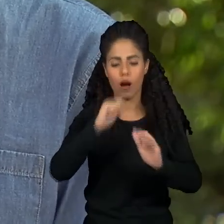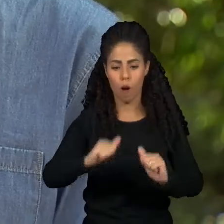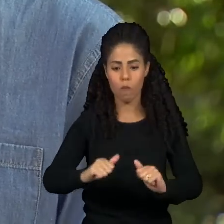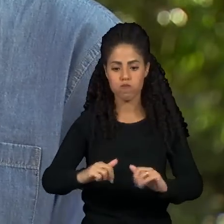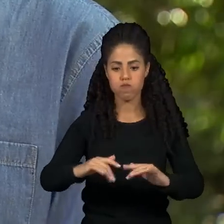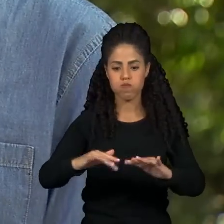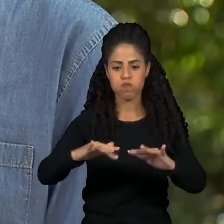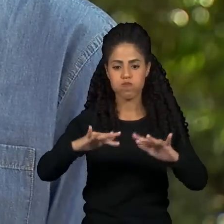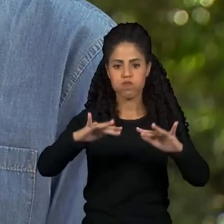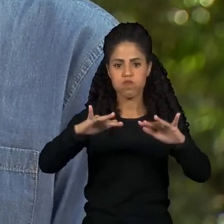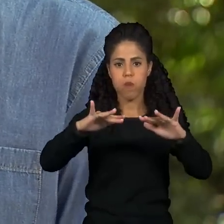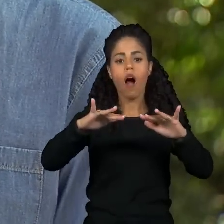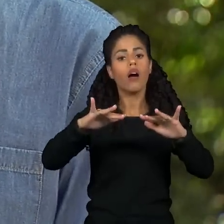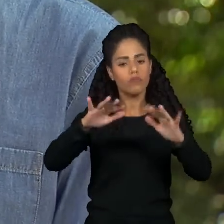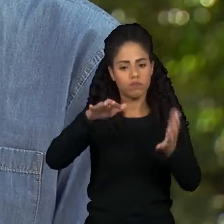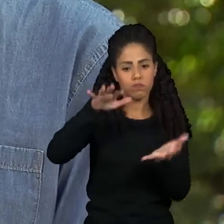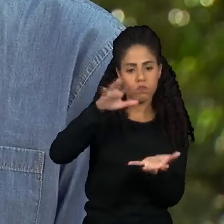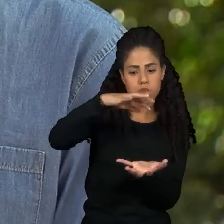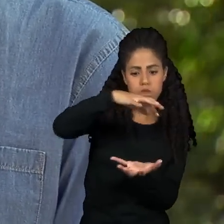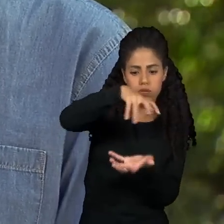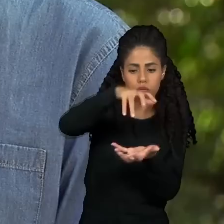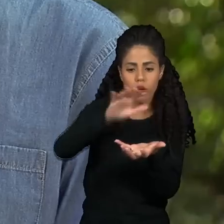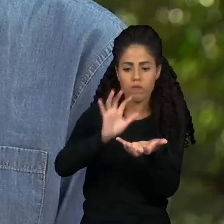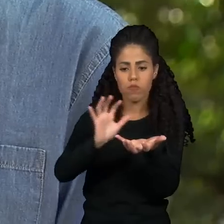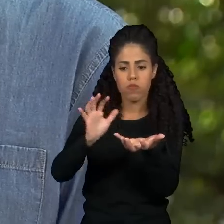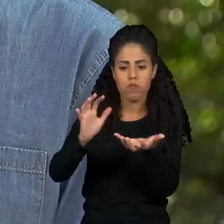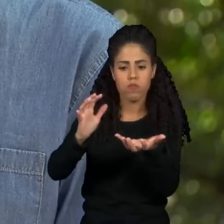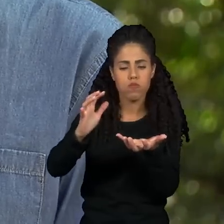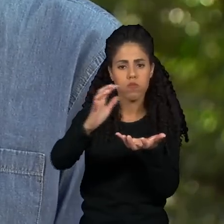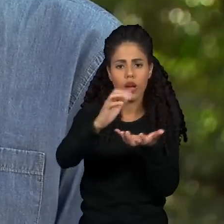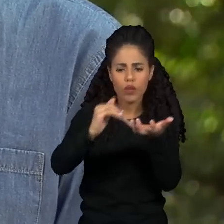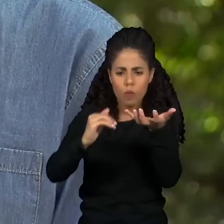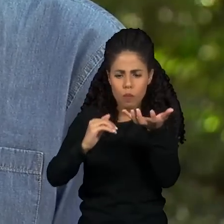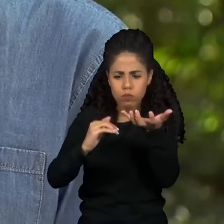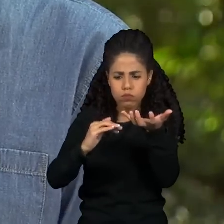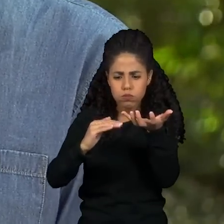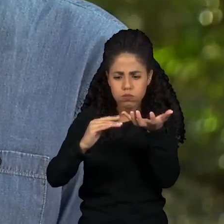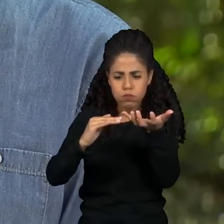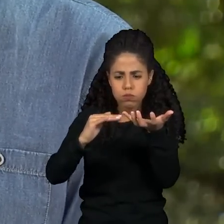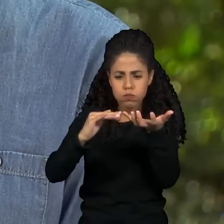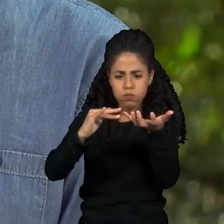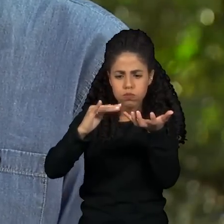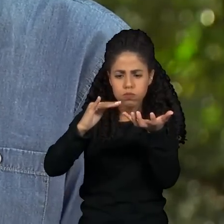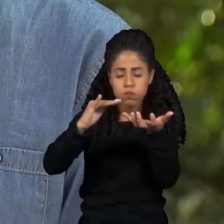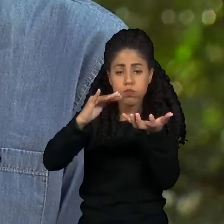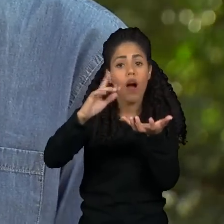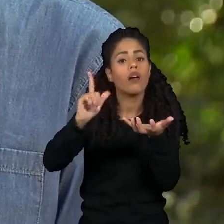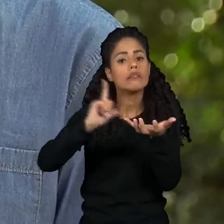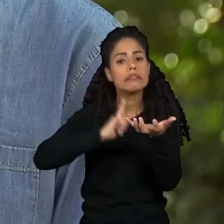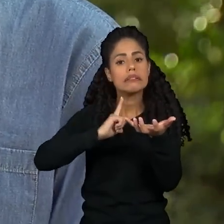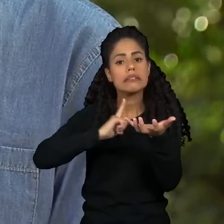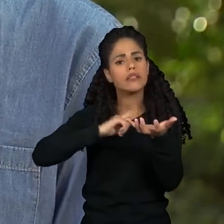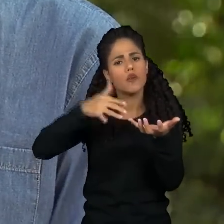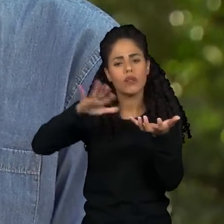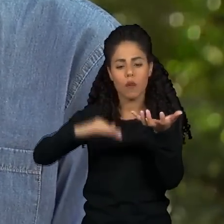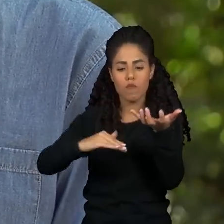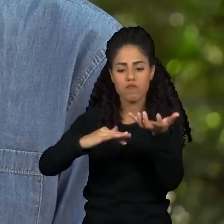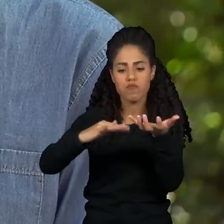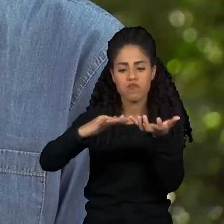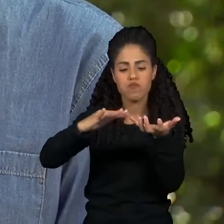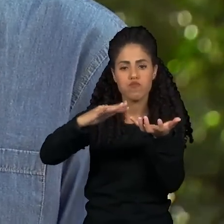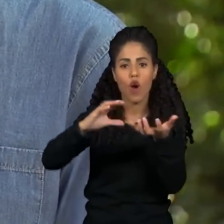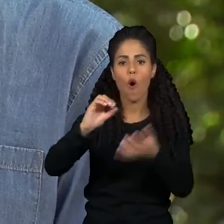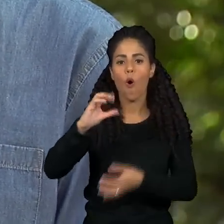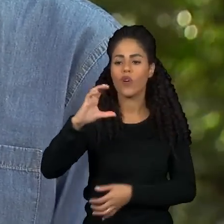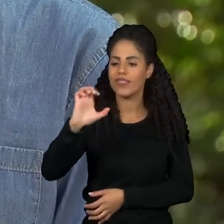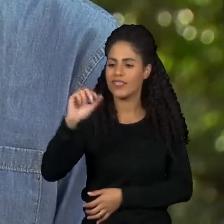mar, né? Isso implica num aumento de alguns milímetros, poucos milímetros, em todo o nível dos oceanos da Terra